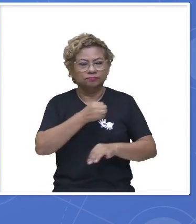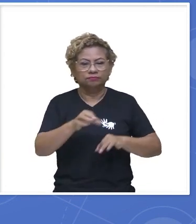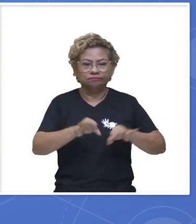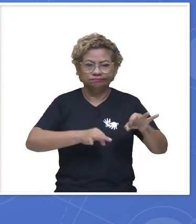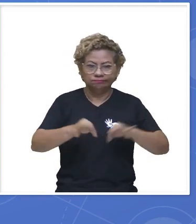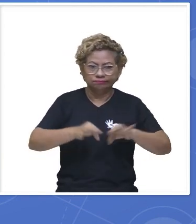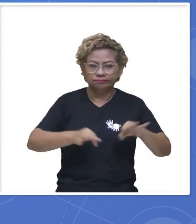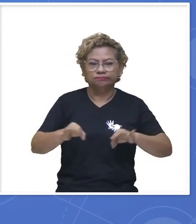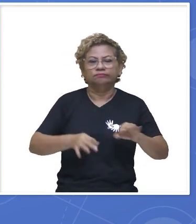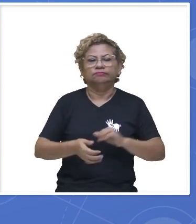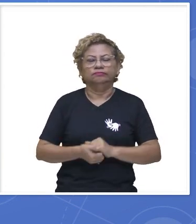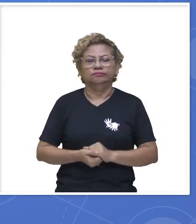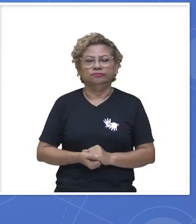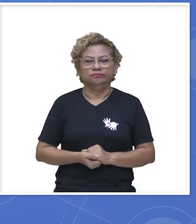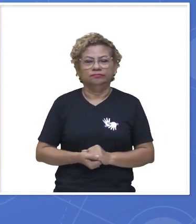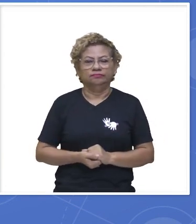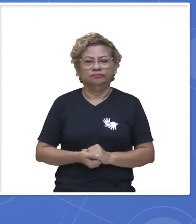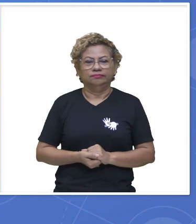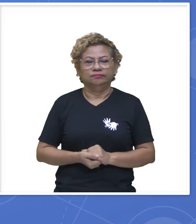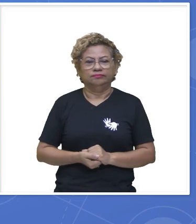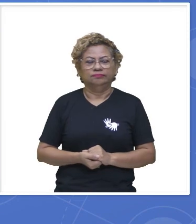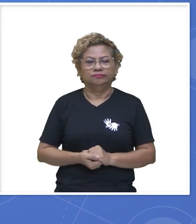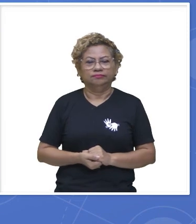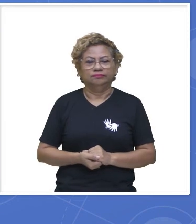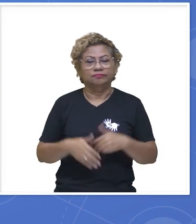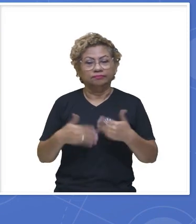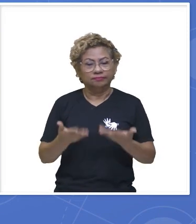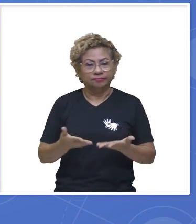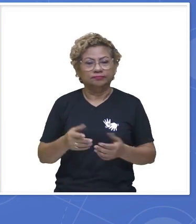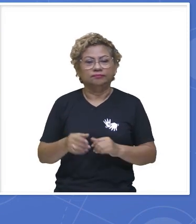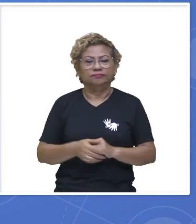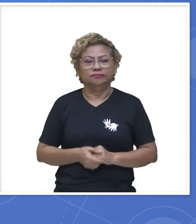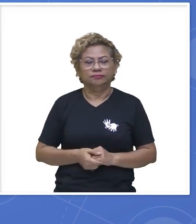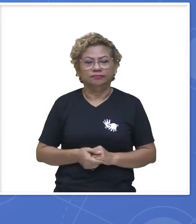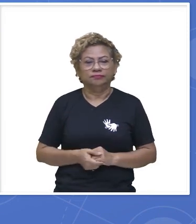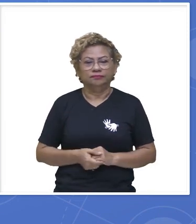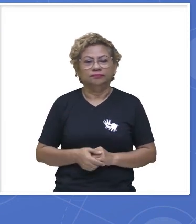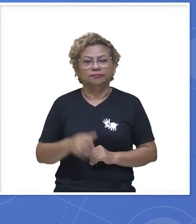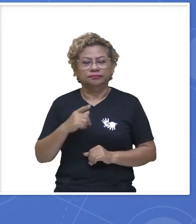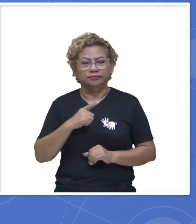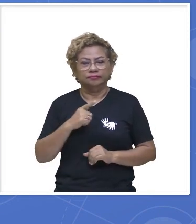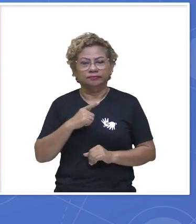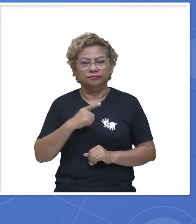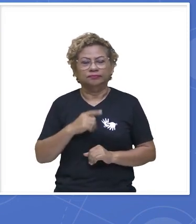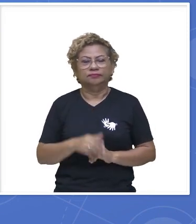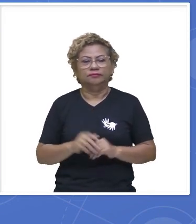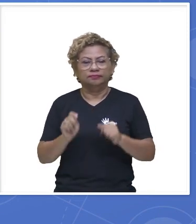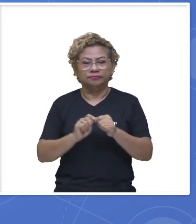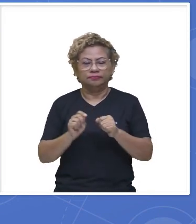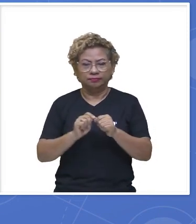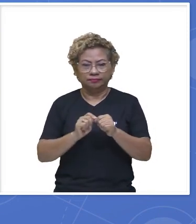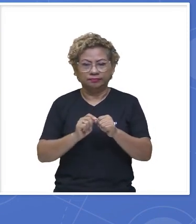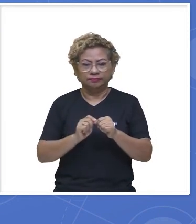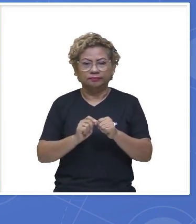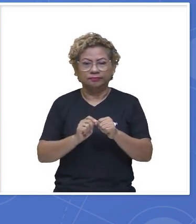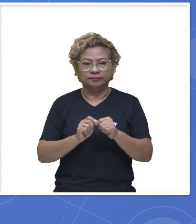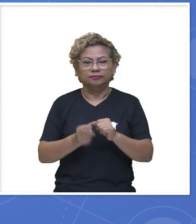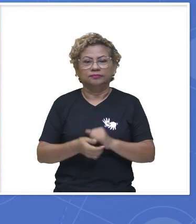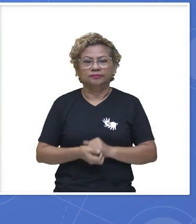por 2, 14. Então, 14 é a mediana. Fácil demais, né, pessoal? Vamos seguindo agora. Na próxima